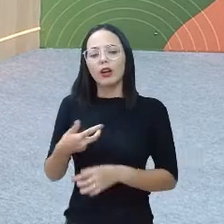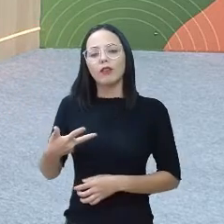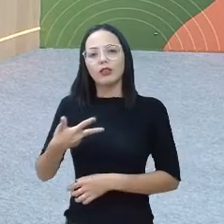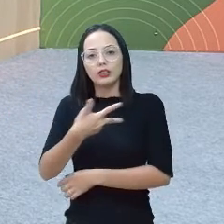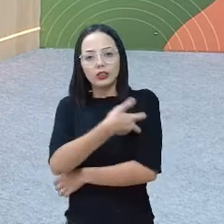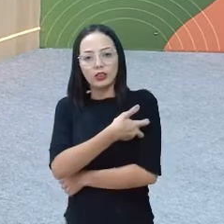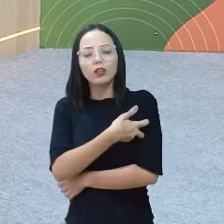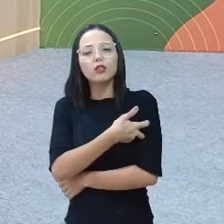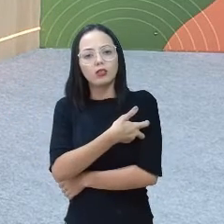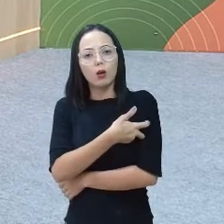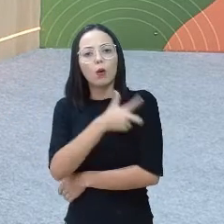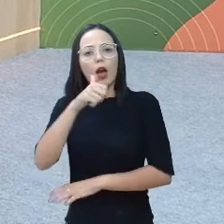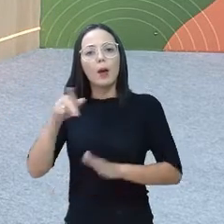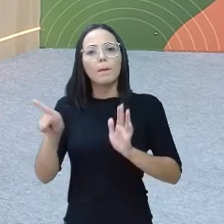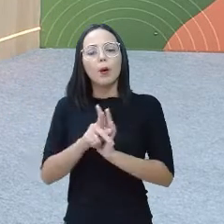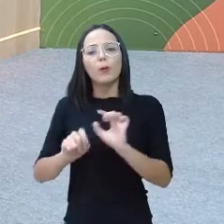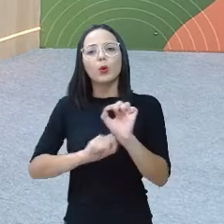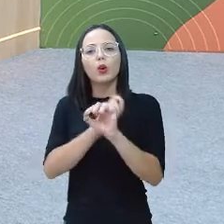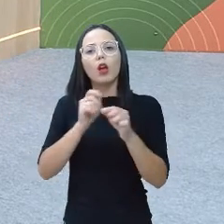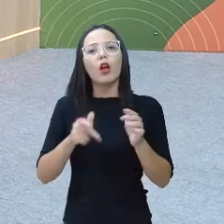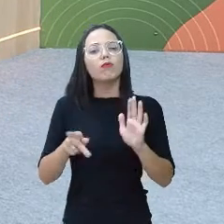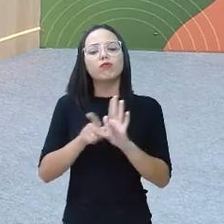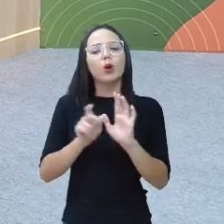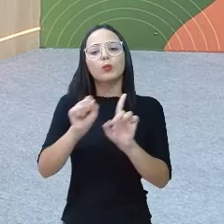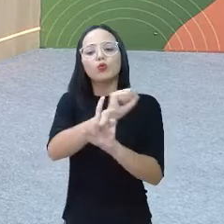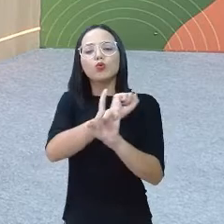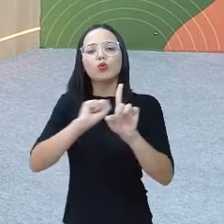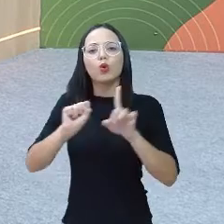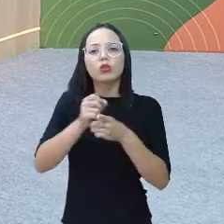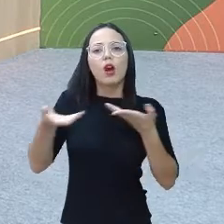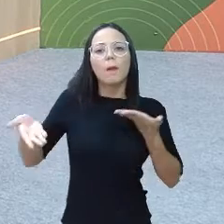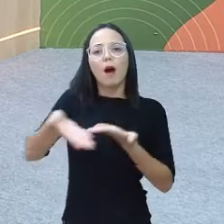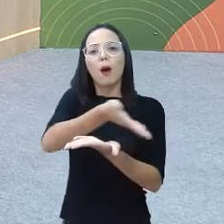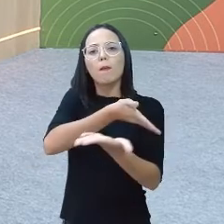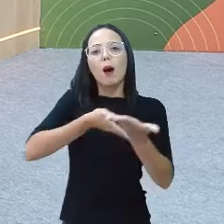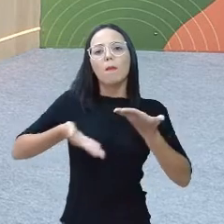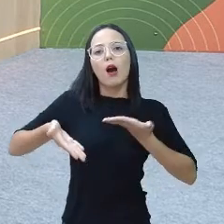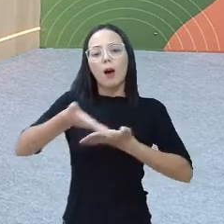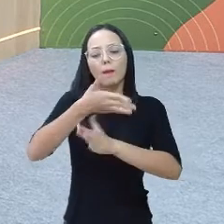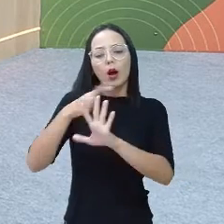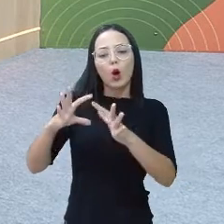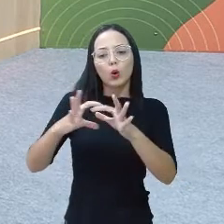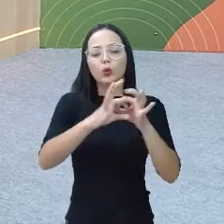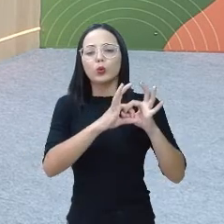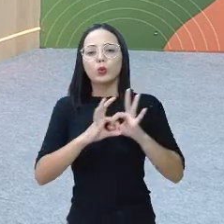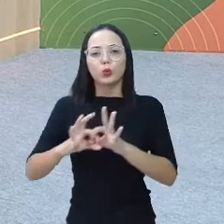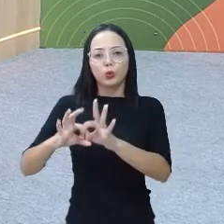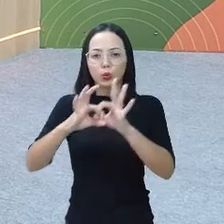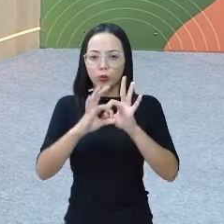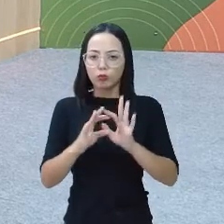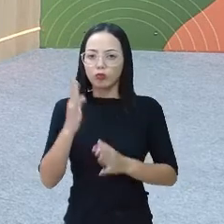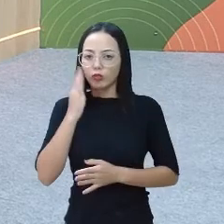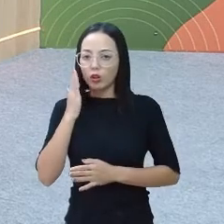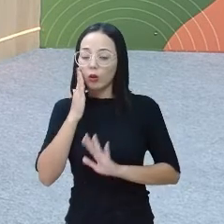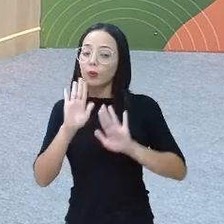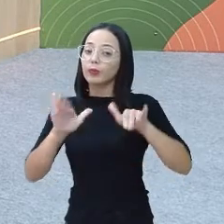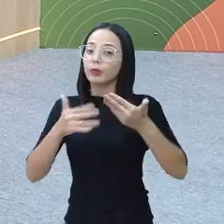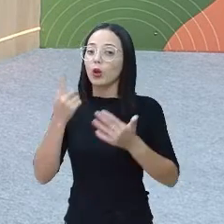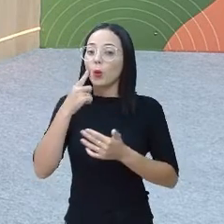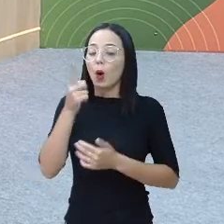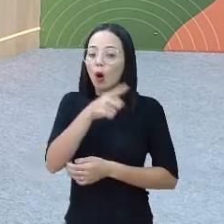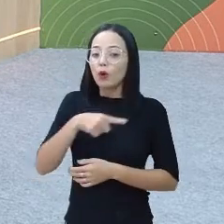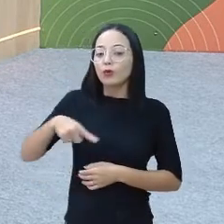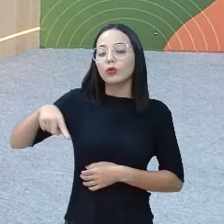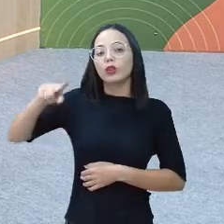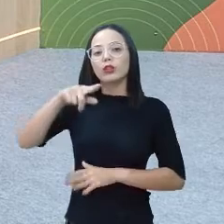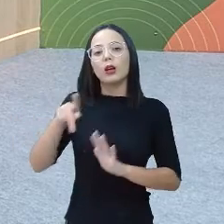ela é um contrato social, né? A vacina é um contrato social, então você toma